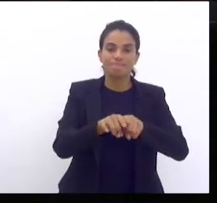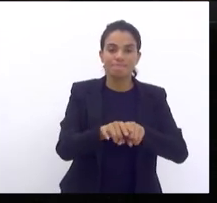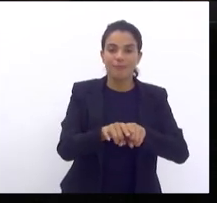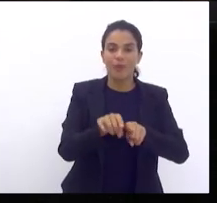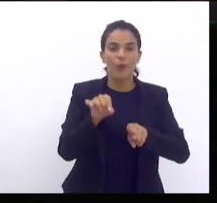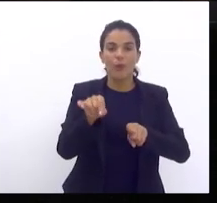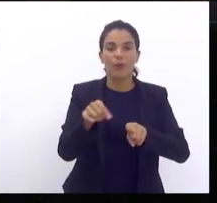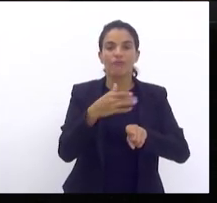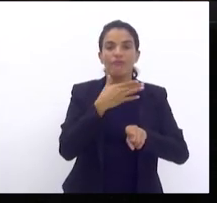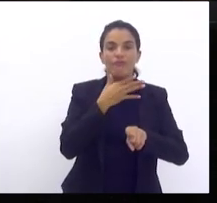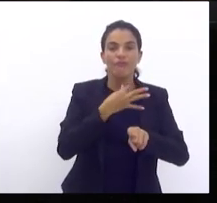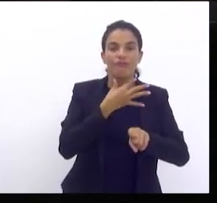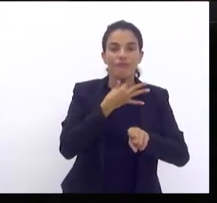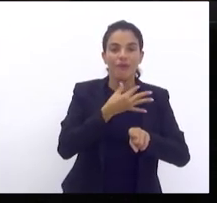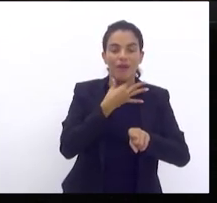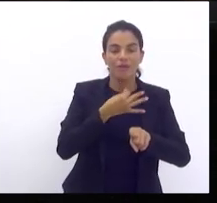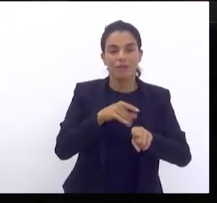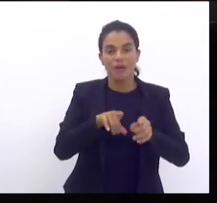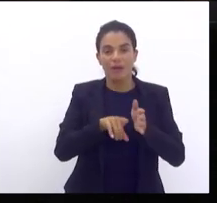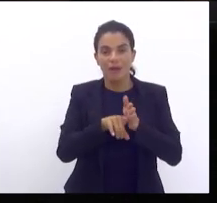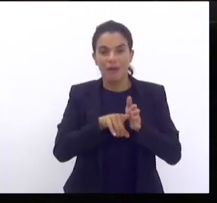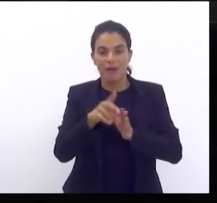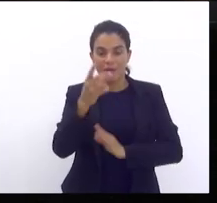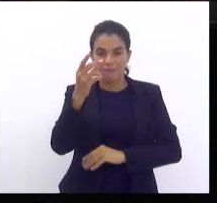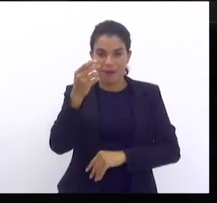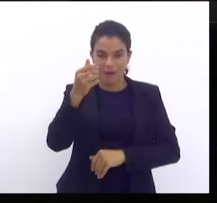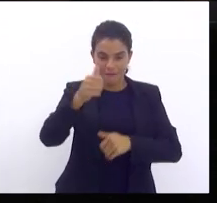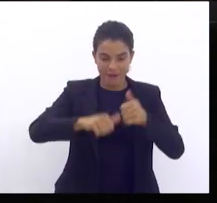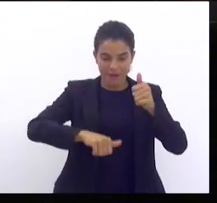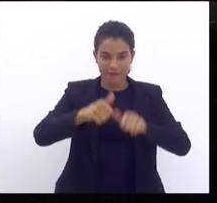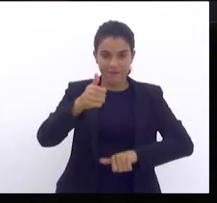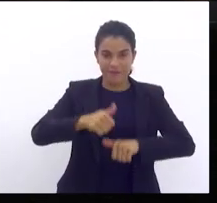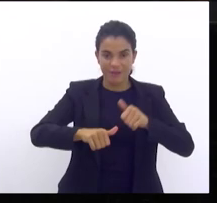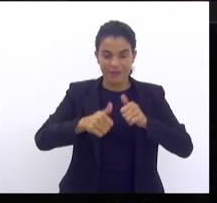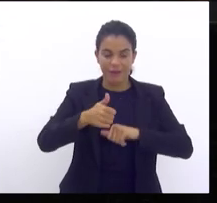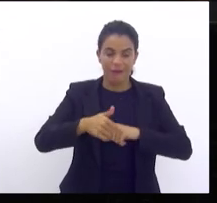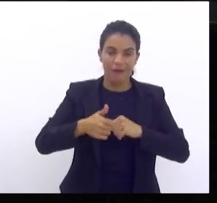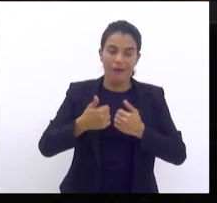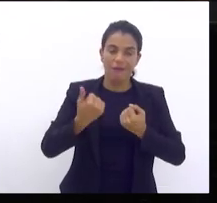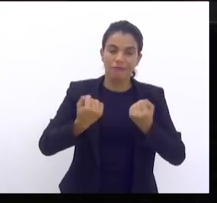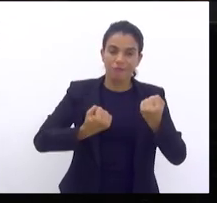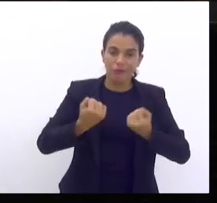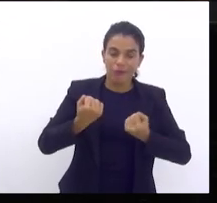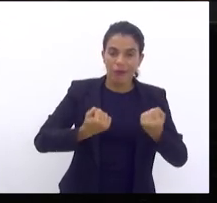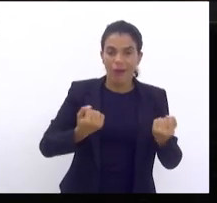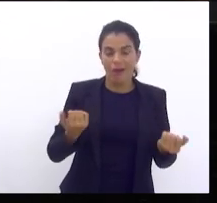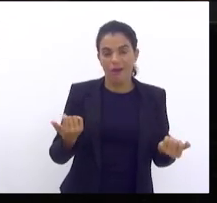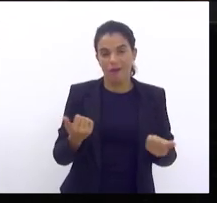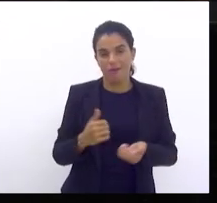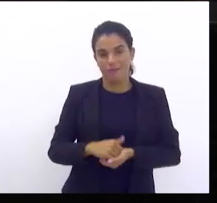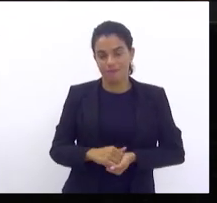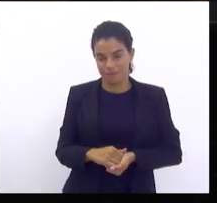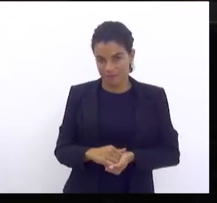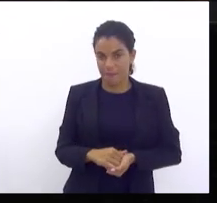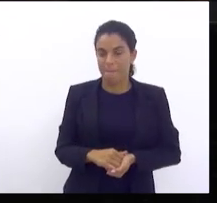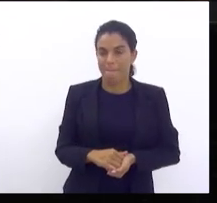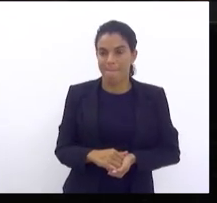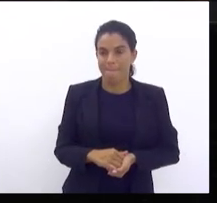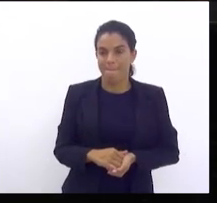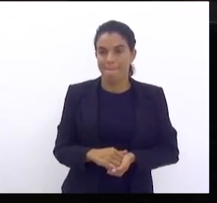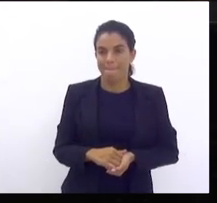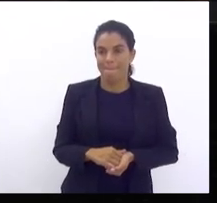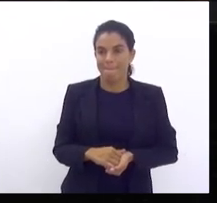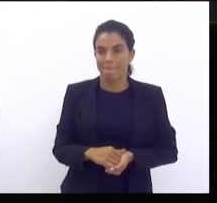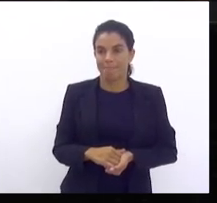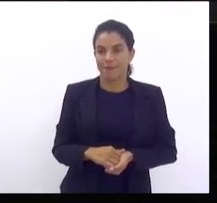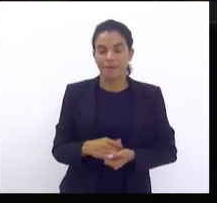blitz para verificar a situação veicular daquele carro